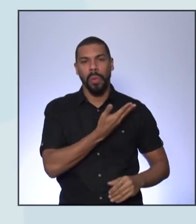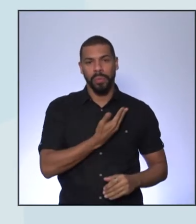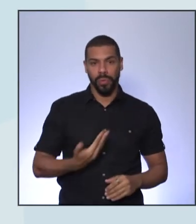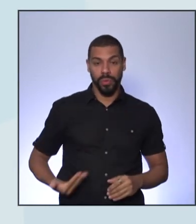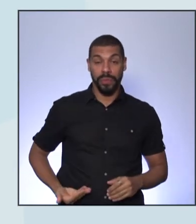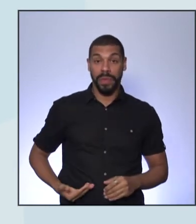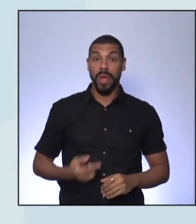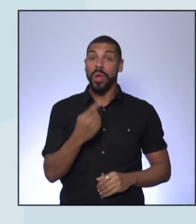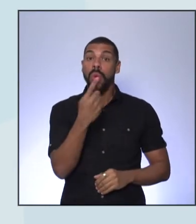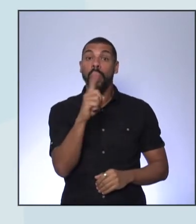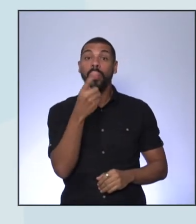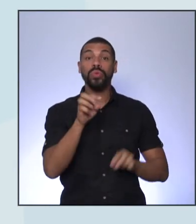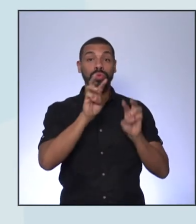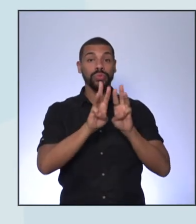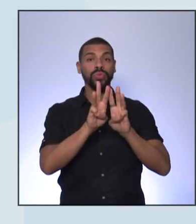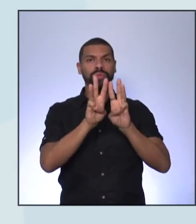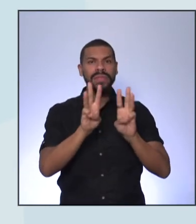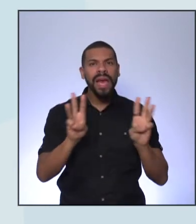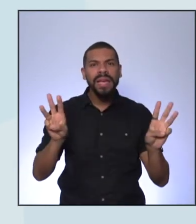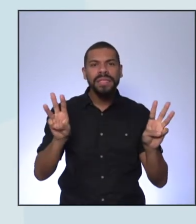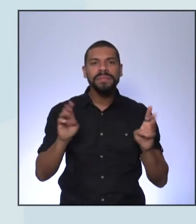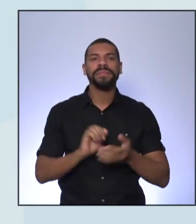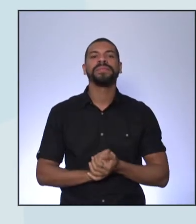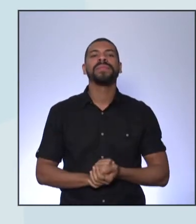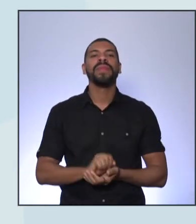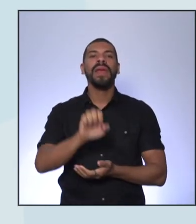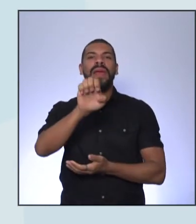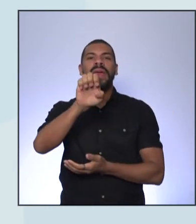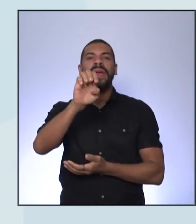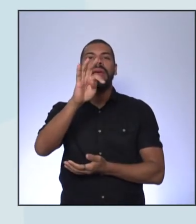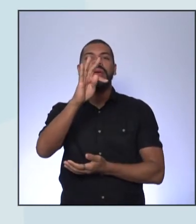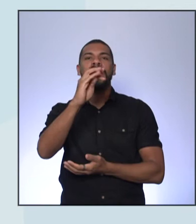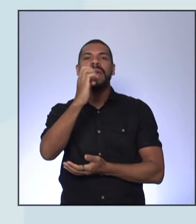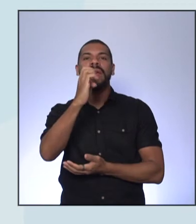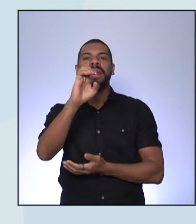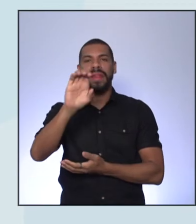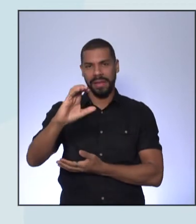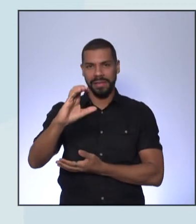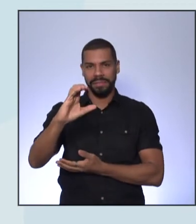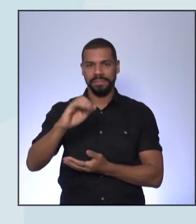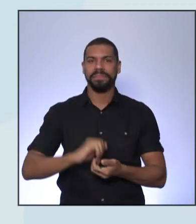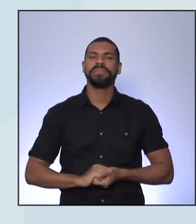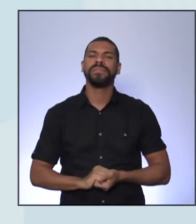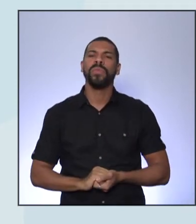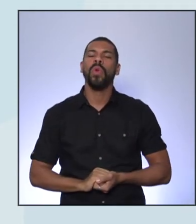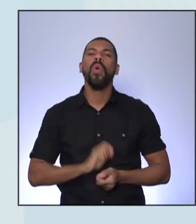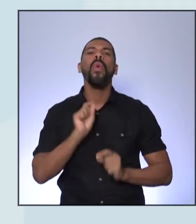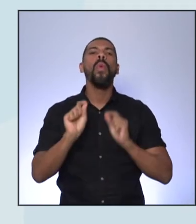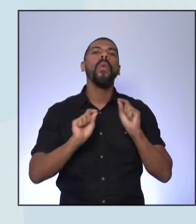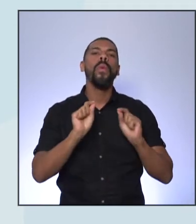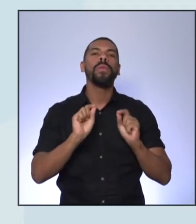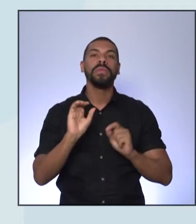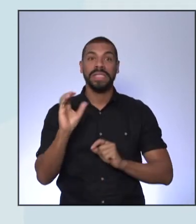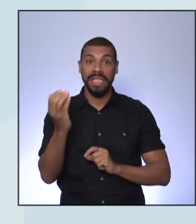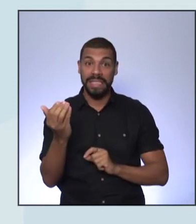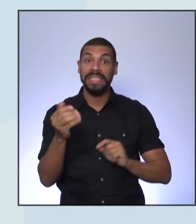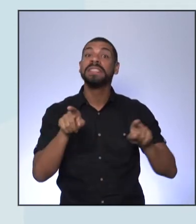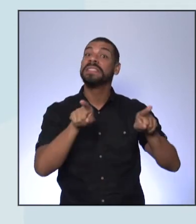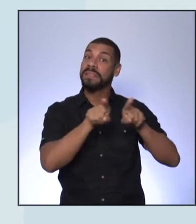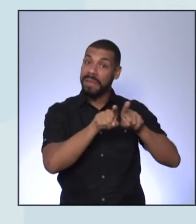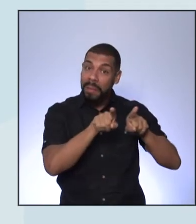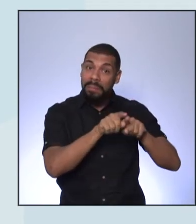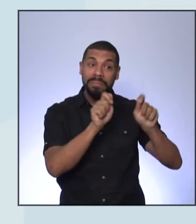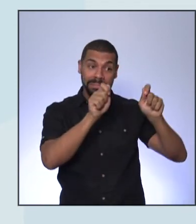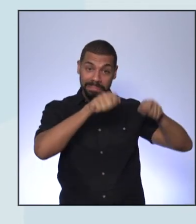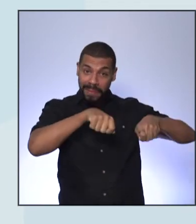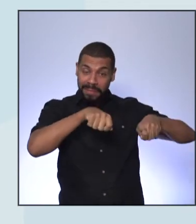último site é exatamente o ETEC, que é o Centro Paula Souza. O que acontece? O ETEC também